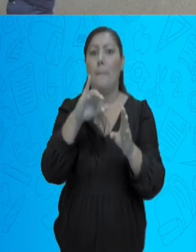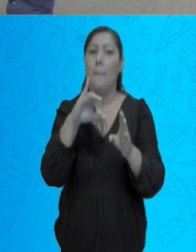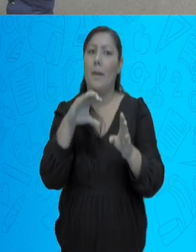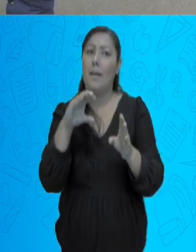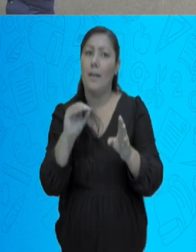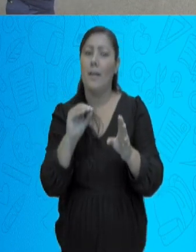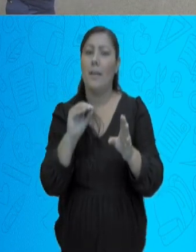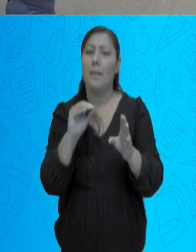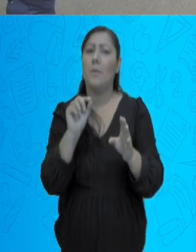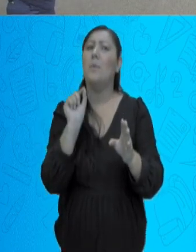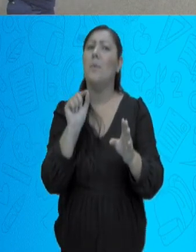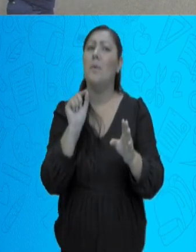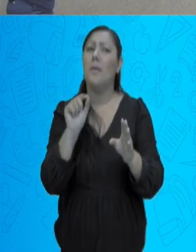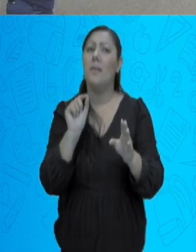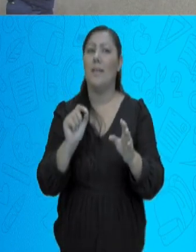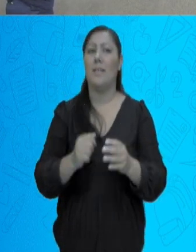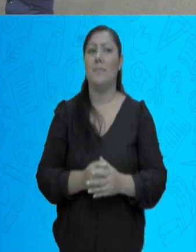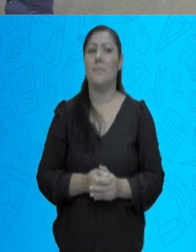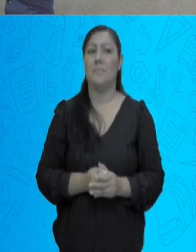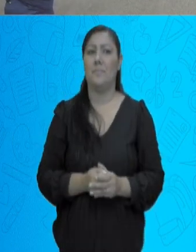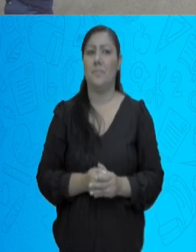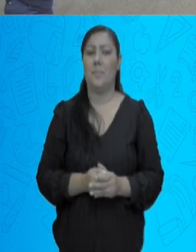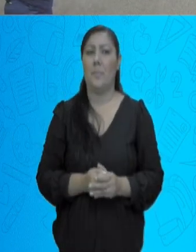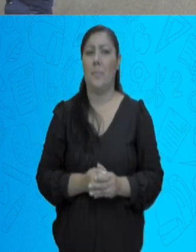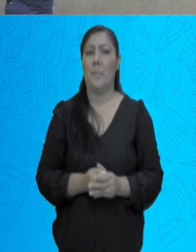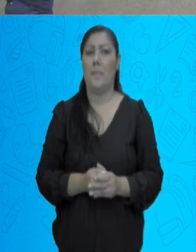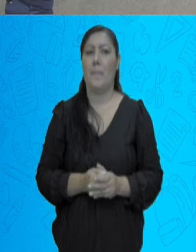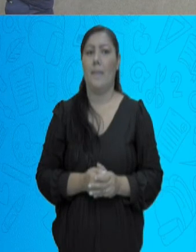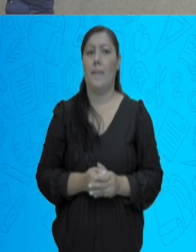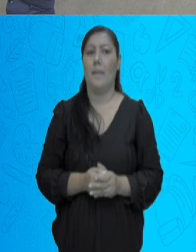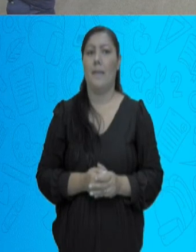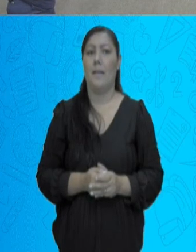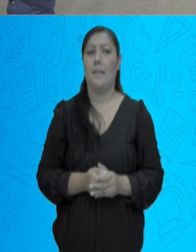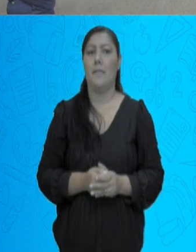desses verbos. Então, lá, ó, quem são esses verbos? Ó,